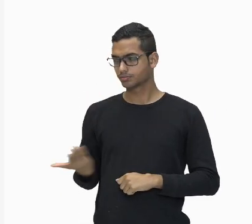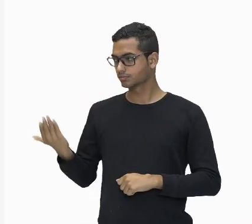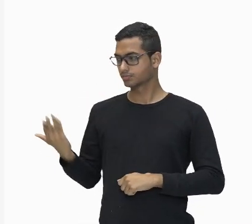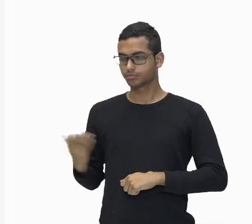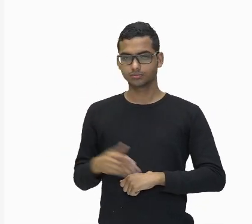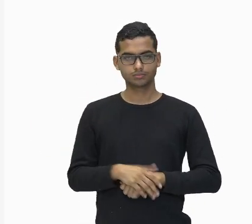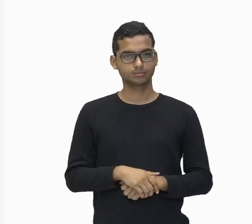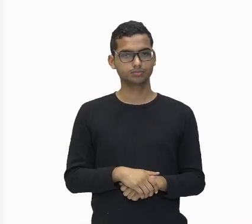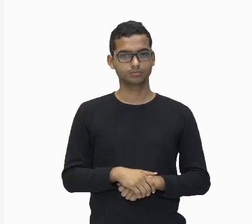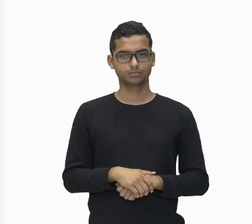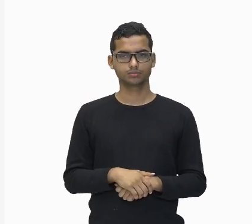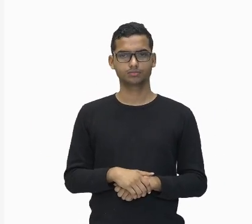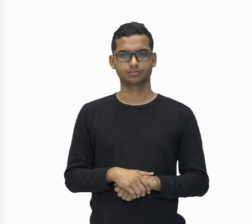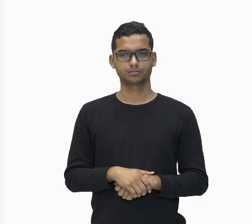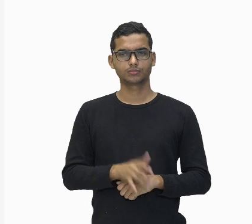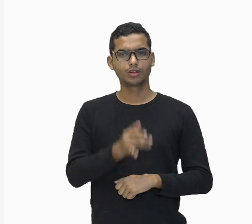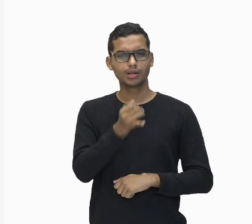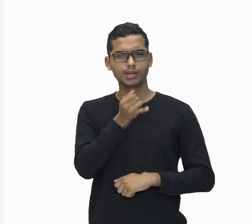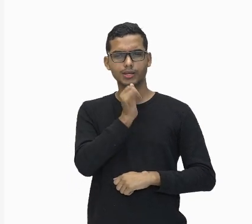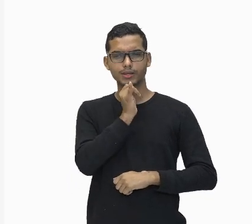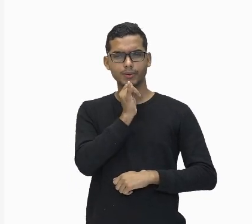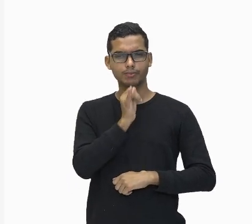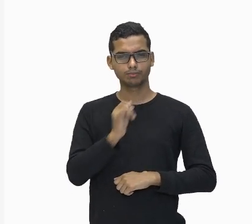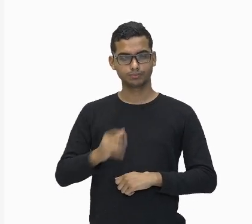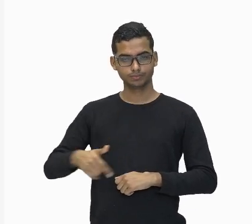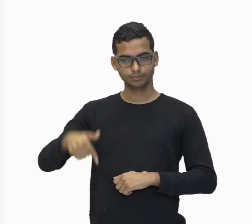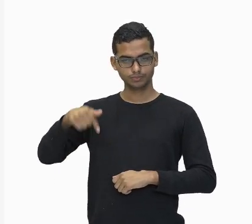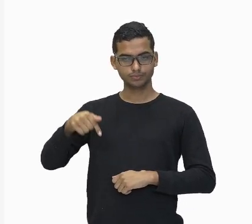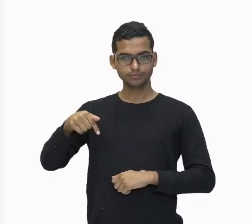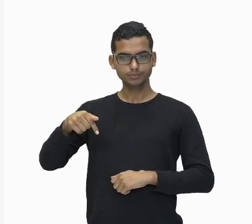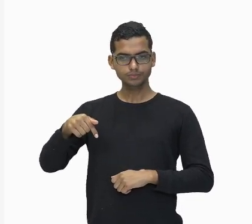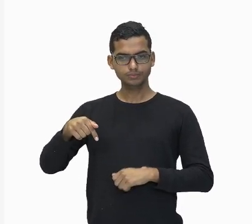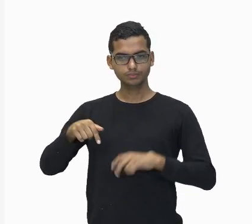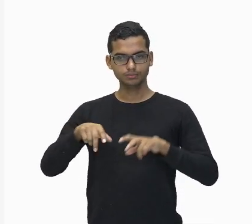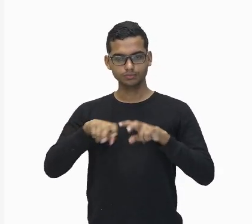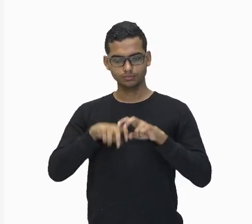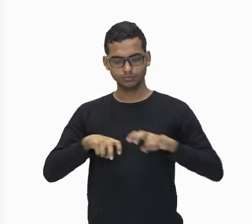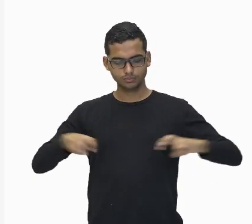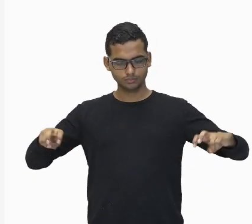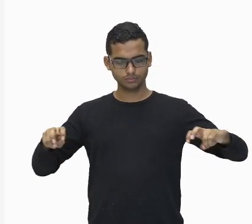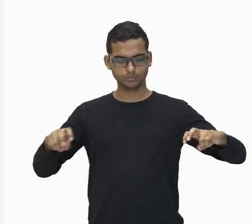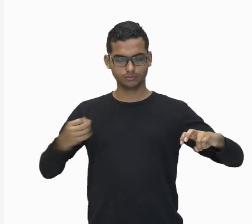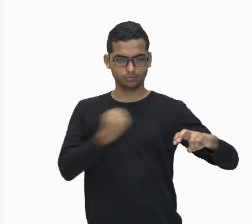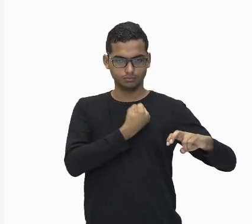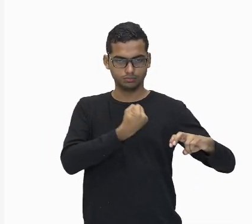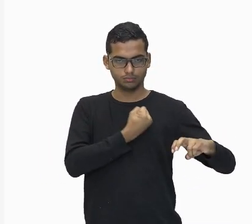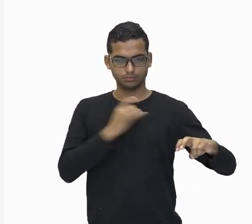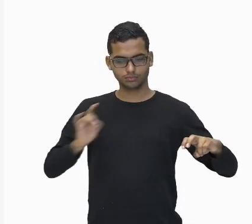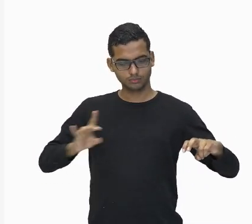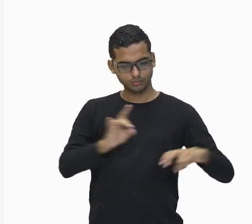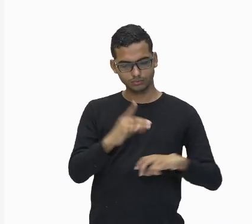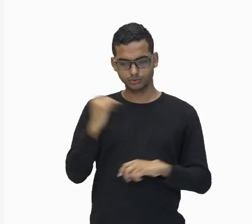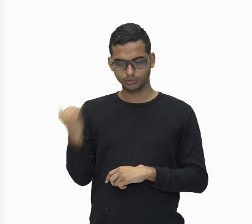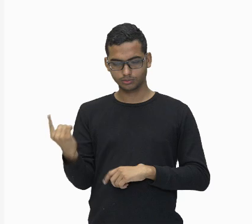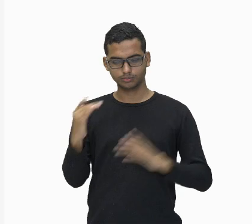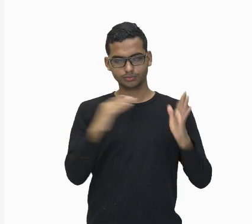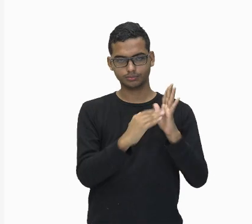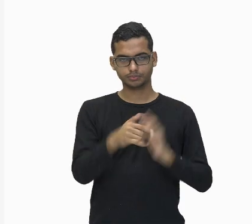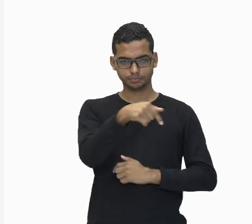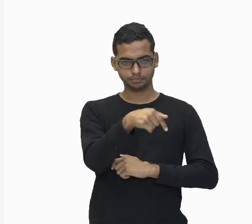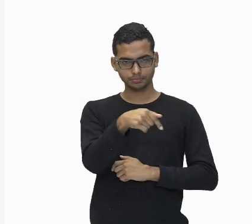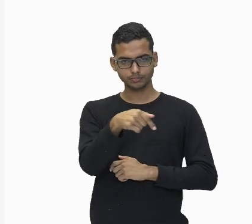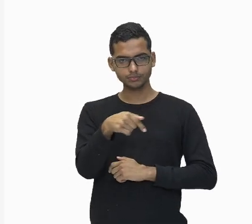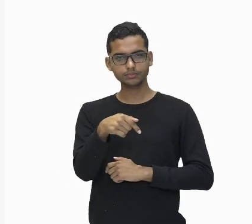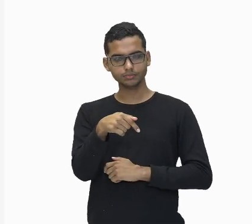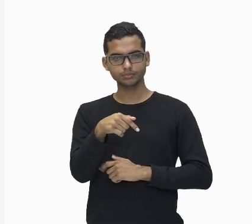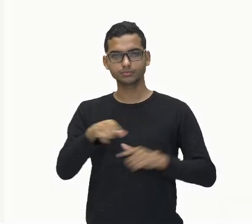Temos aqui no nosso exemplo, temos 7 cadeiras numeradas de 1 a 7 e desejamos escolher